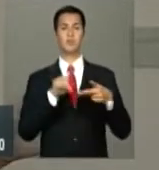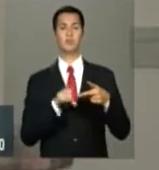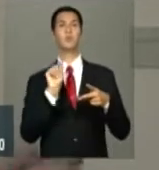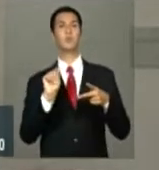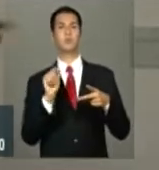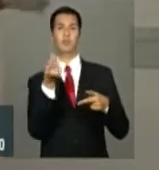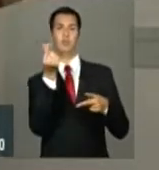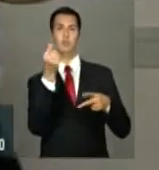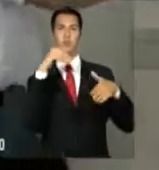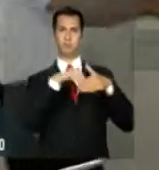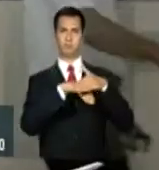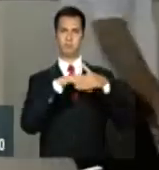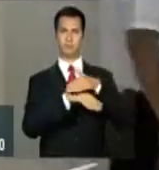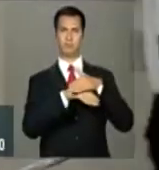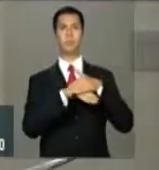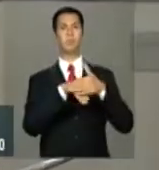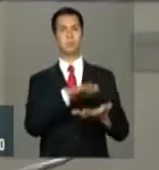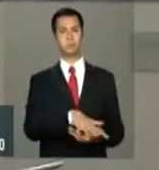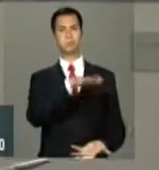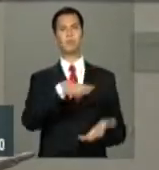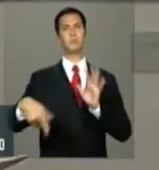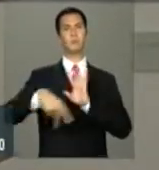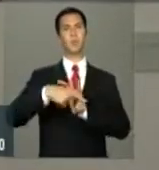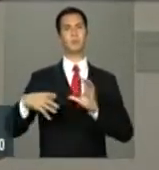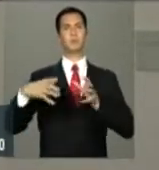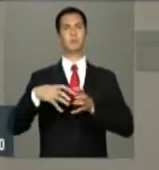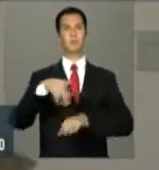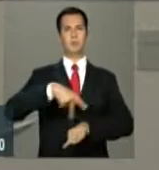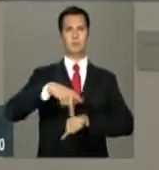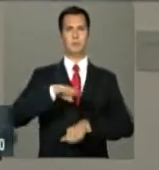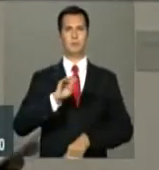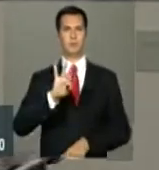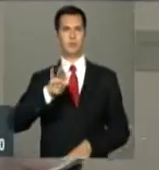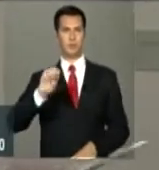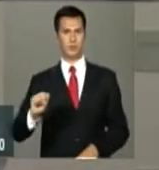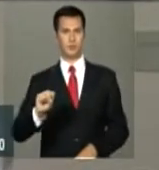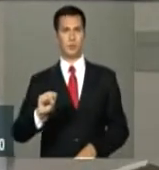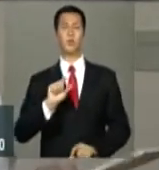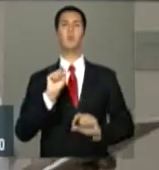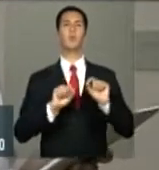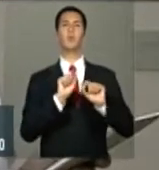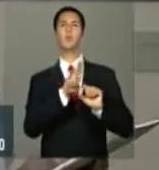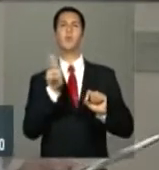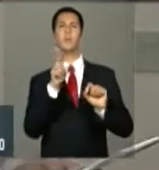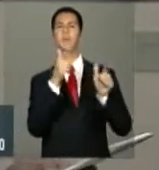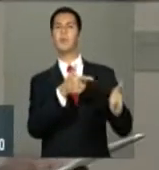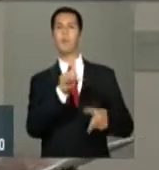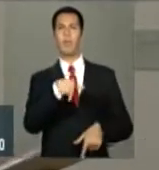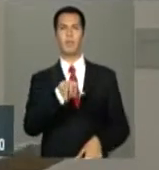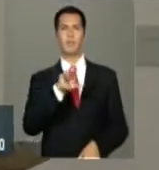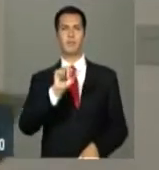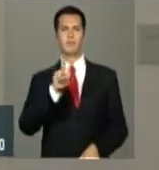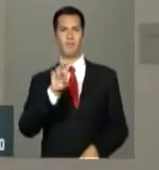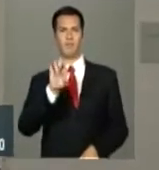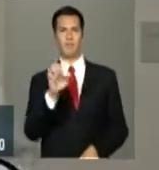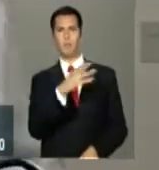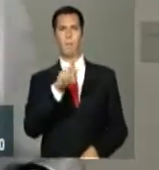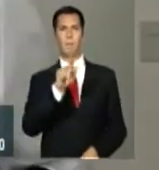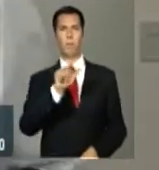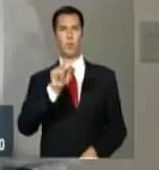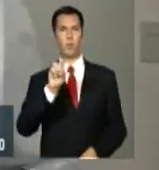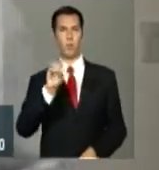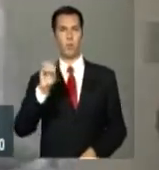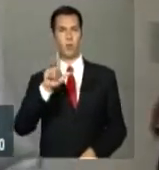entre os BRICS. É o que eles estão chamando de um Reserve Pooling Arrangement. Se a senhora puder falar um pouquinho mais